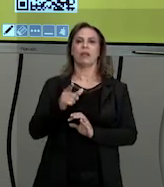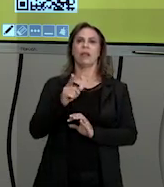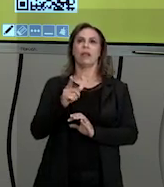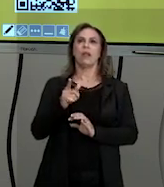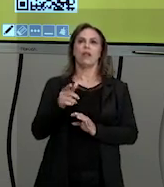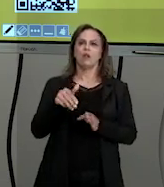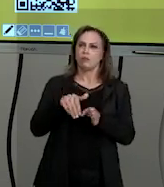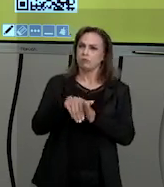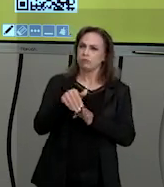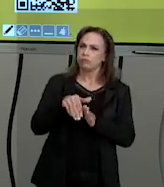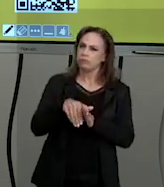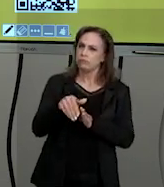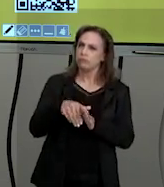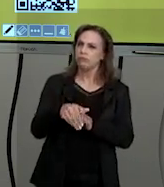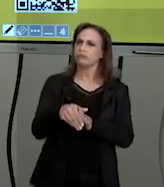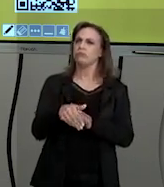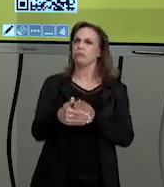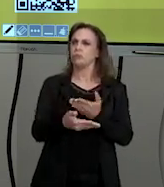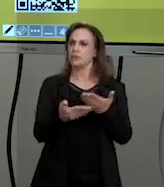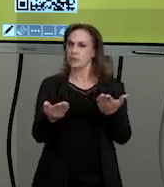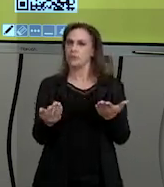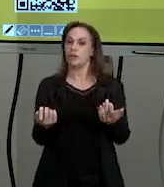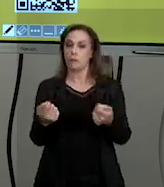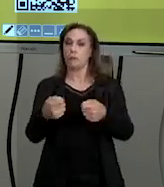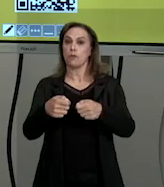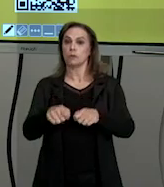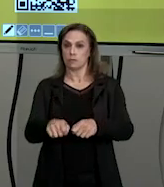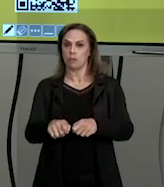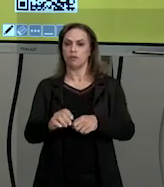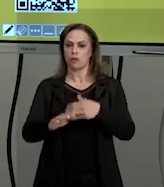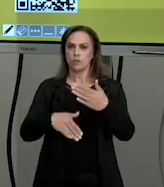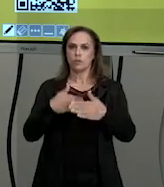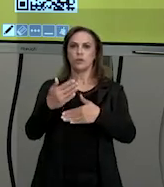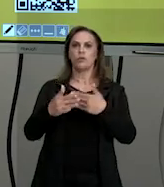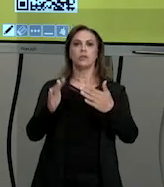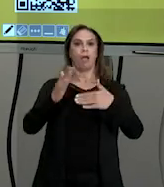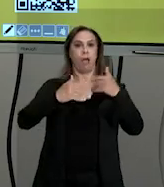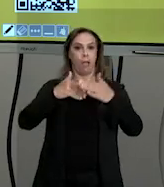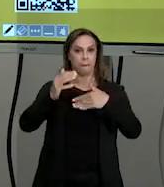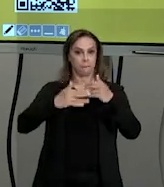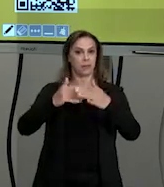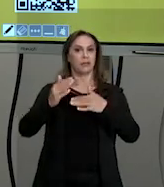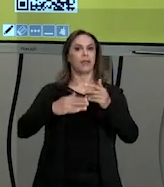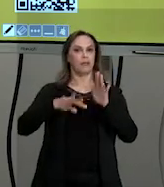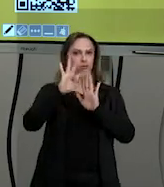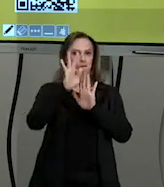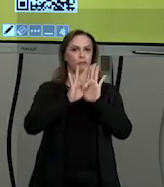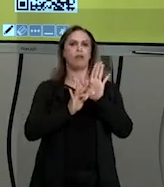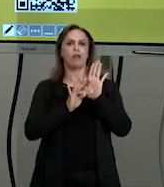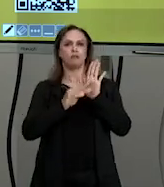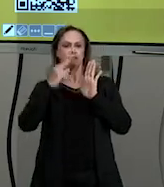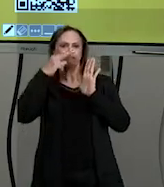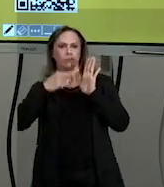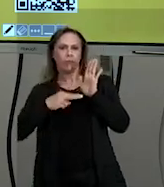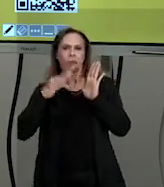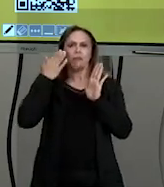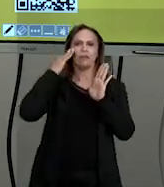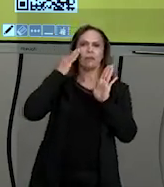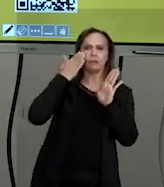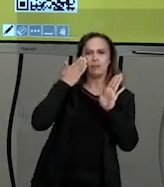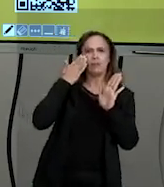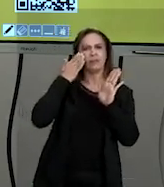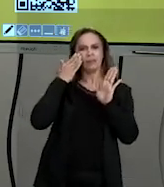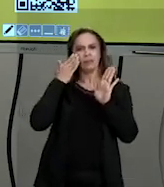orientação aqui para que você possa desenvolver aquela habilidade de interpretação de texto de divulgação científica que é o foco